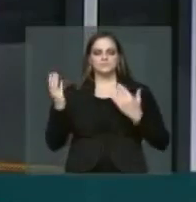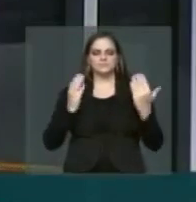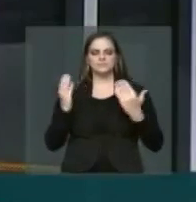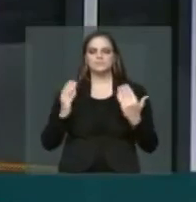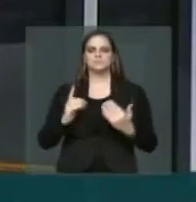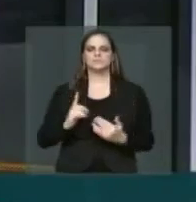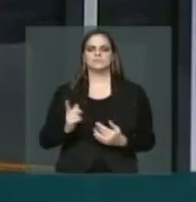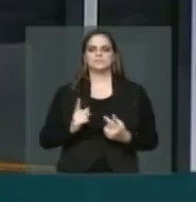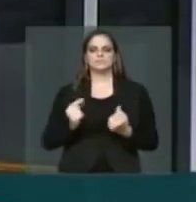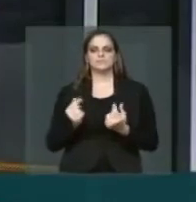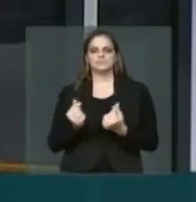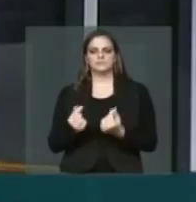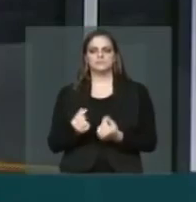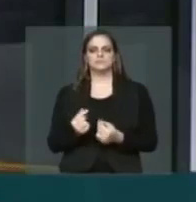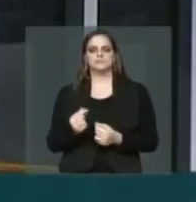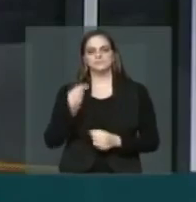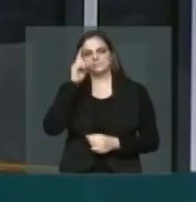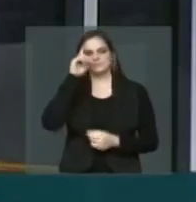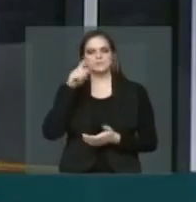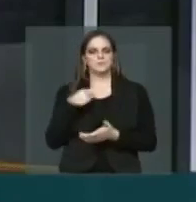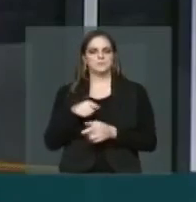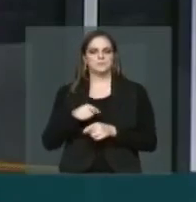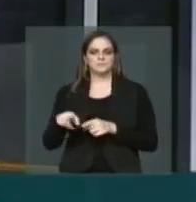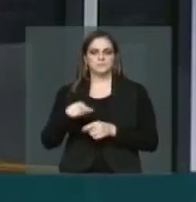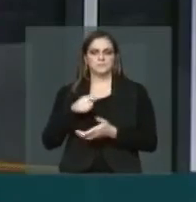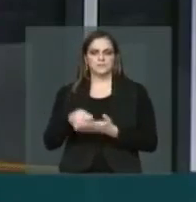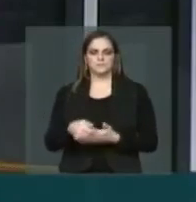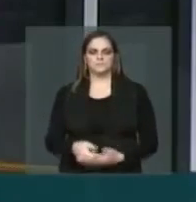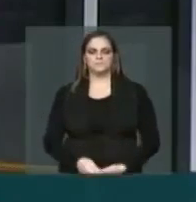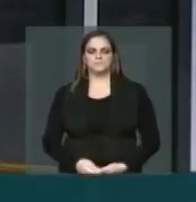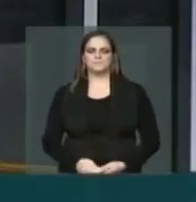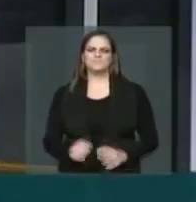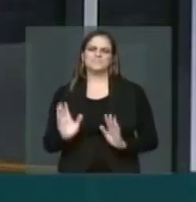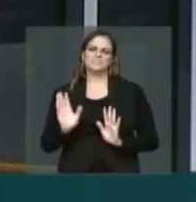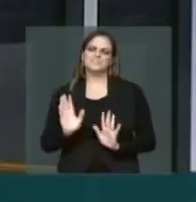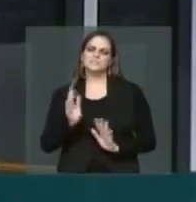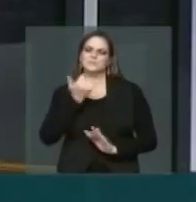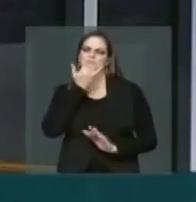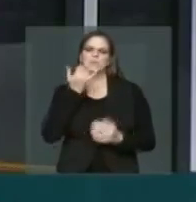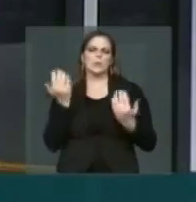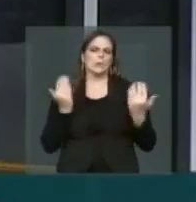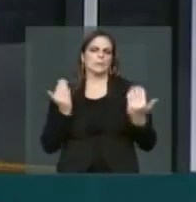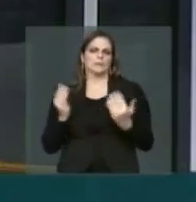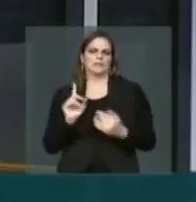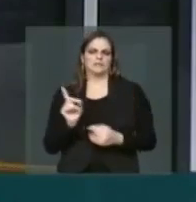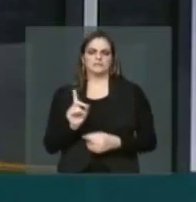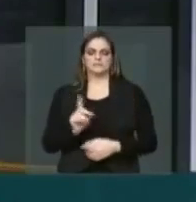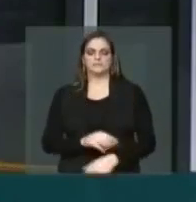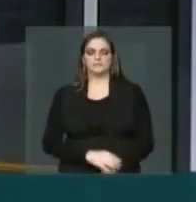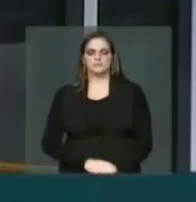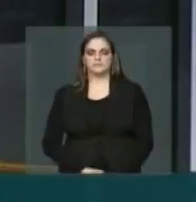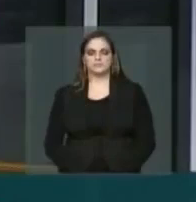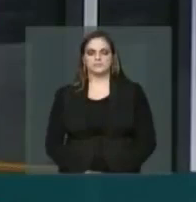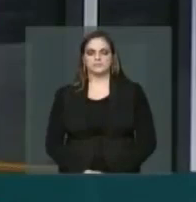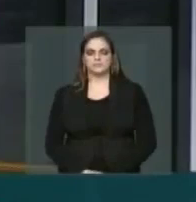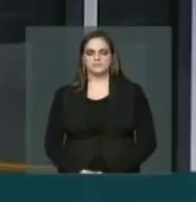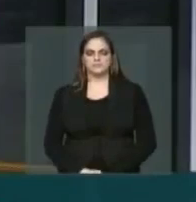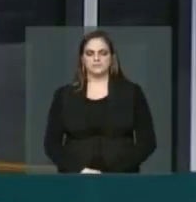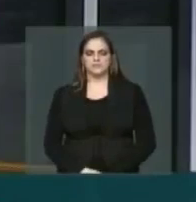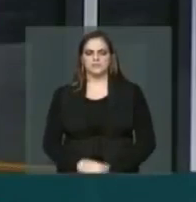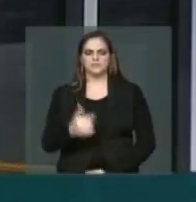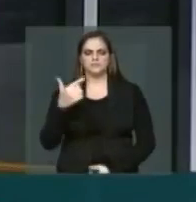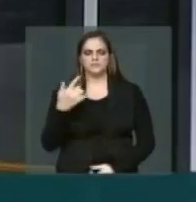da verba das diárias. Aliás, nem vou colocar a comparação entre as diárias para